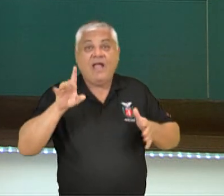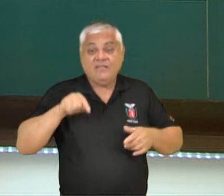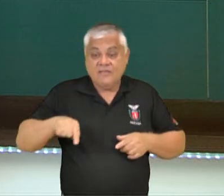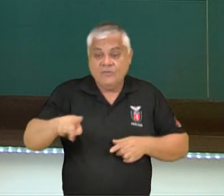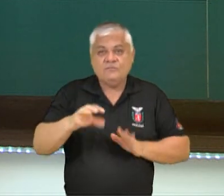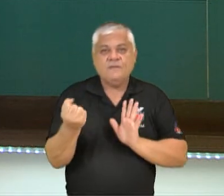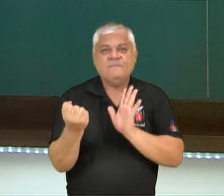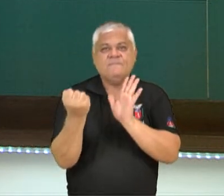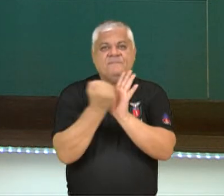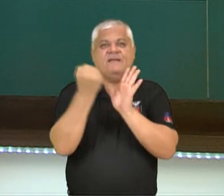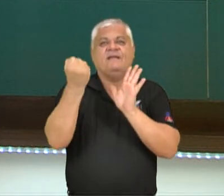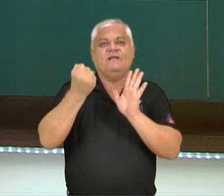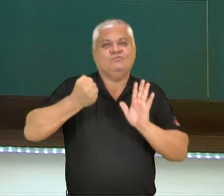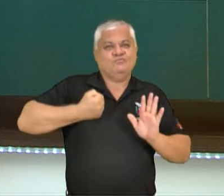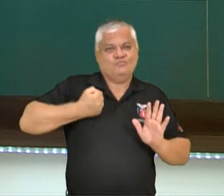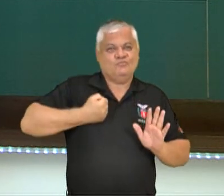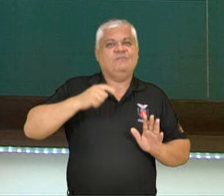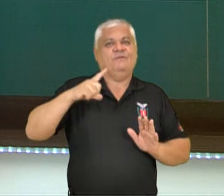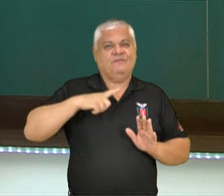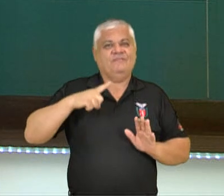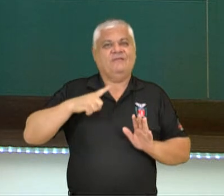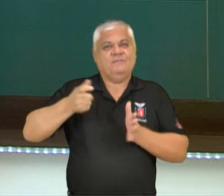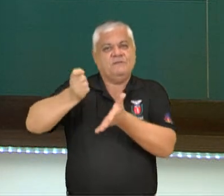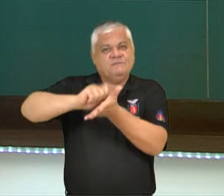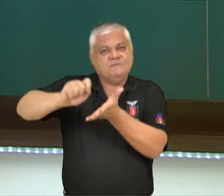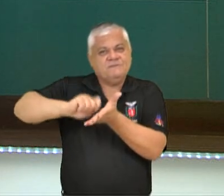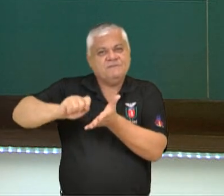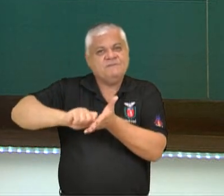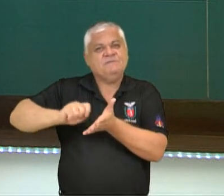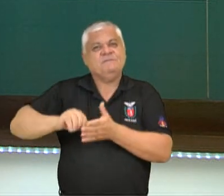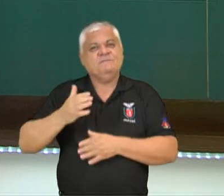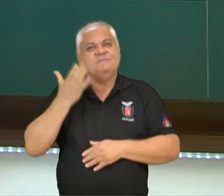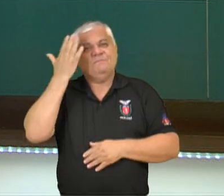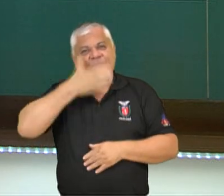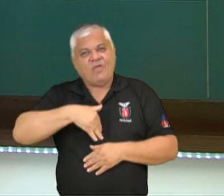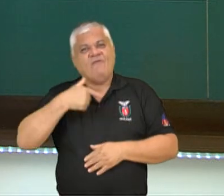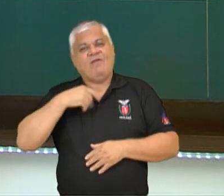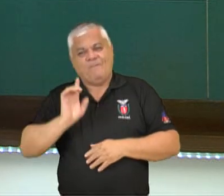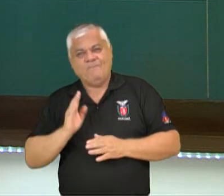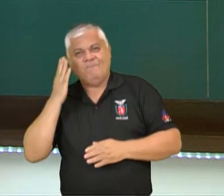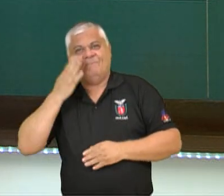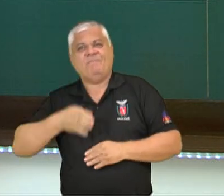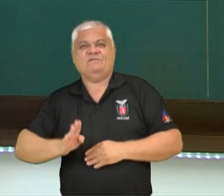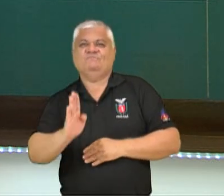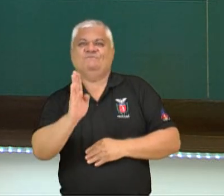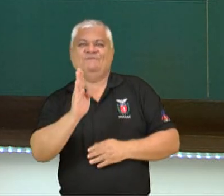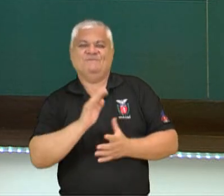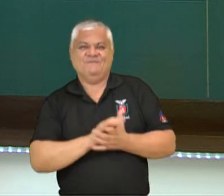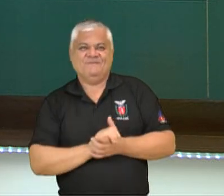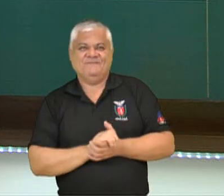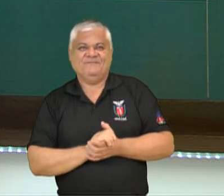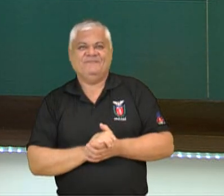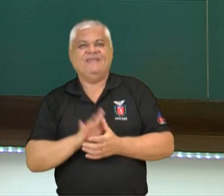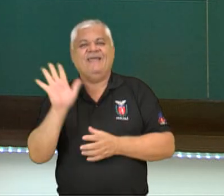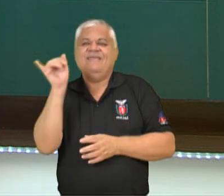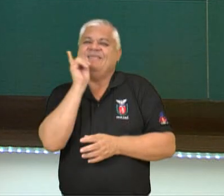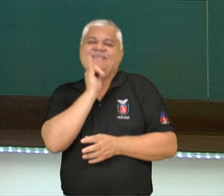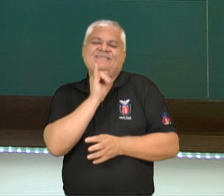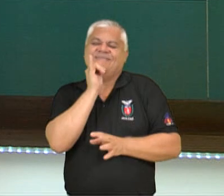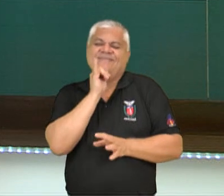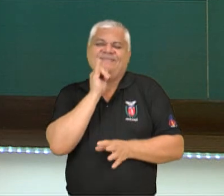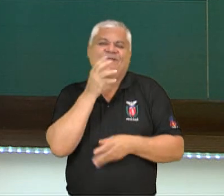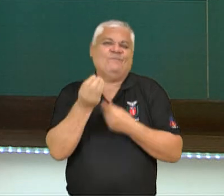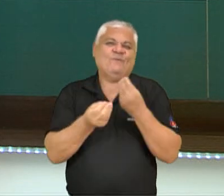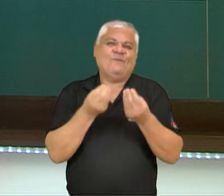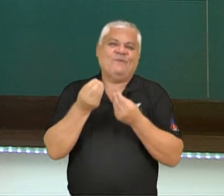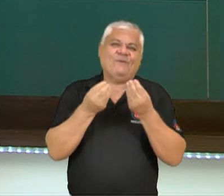número marcado nesse cone que ele tem que registrar do lado para garantir a sua passagem. Então aqui a gente fez um exemplo de